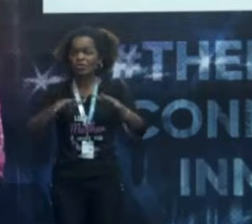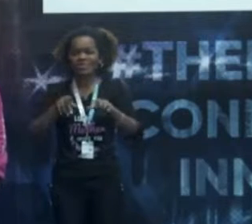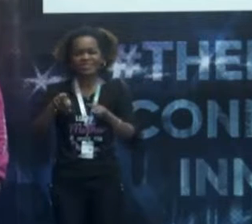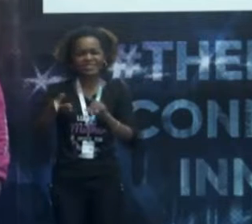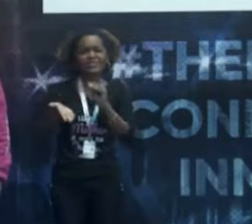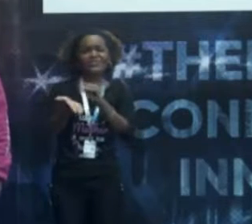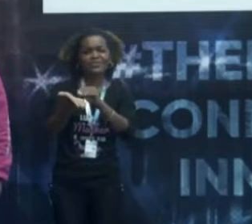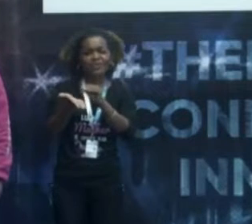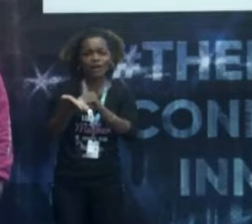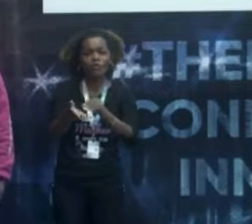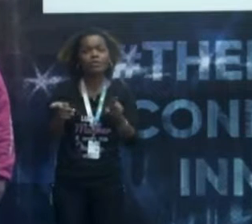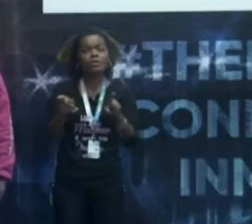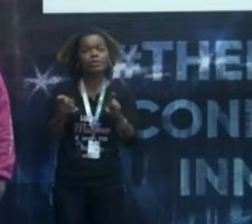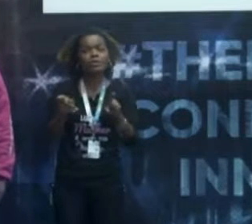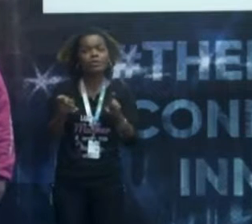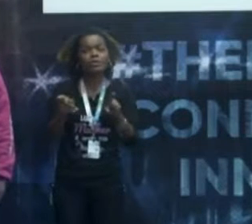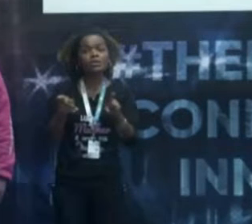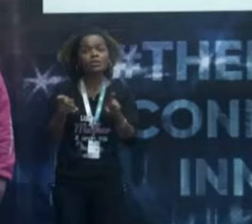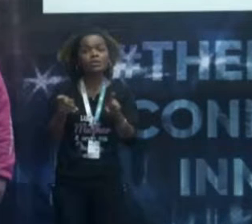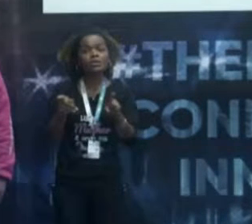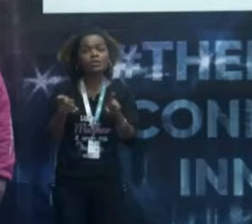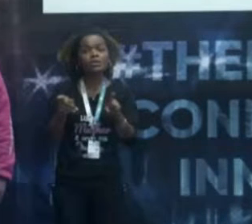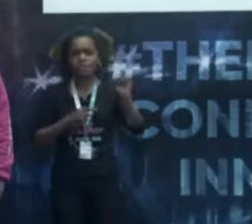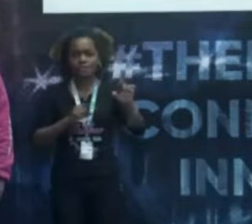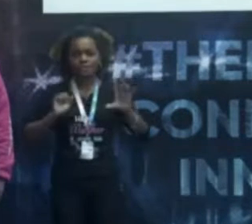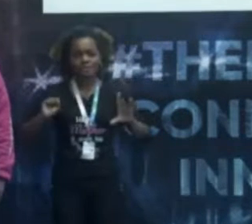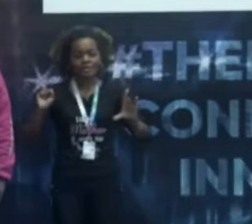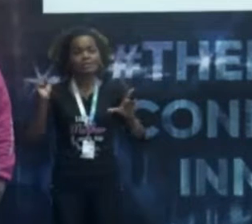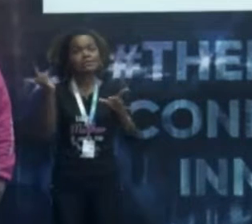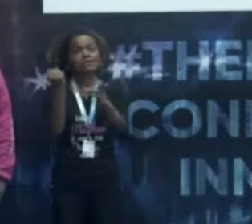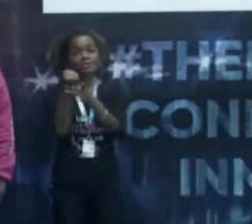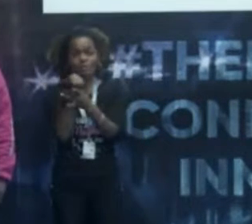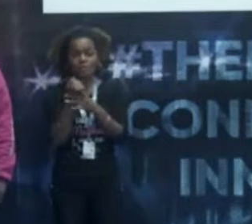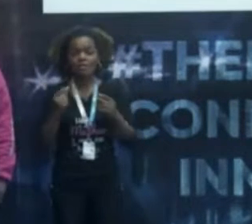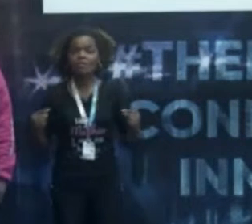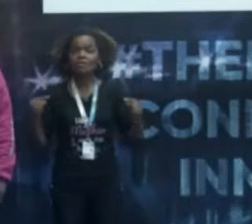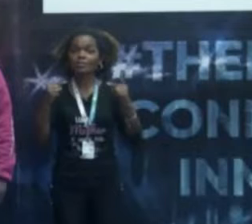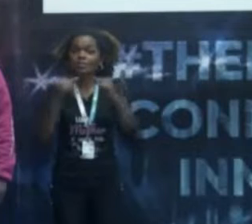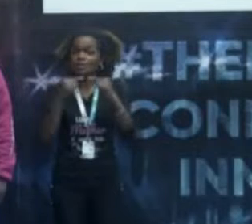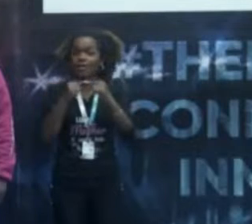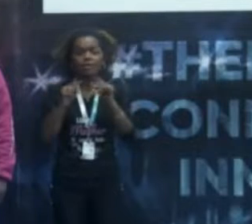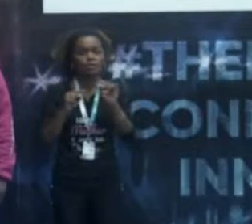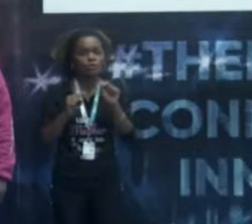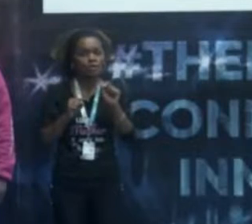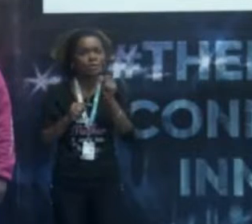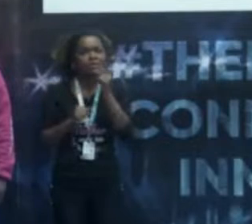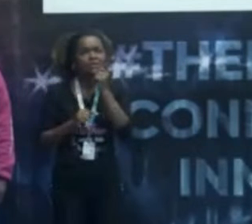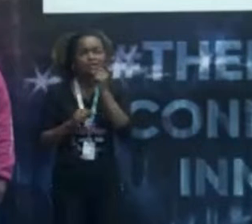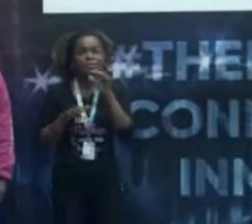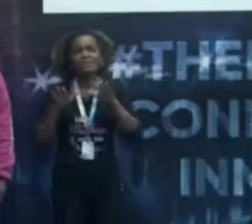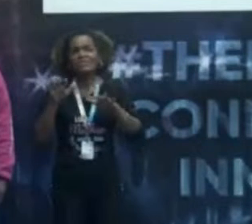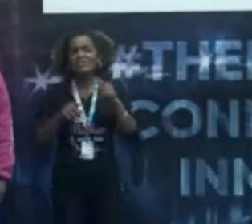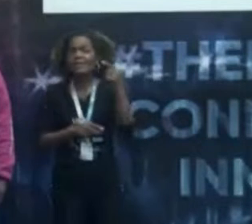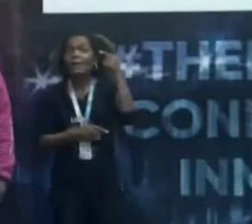e principalmente segurança de a gente não imaginar que a qualquer problema, a qualquer crise, a